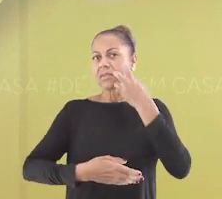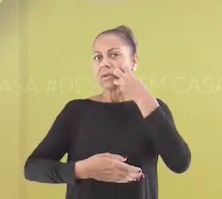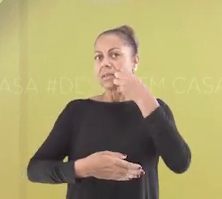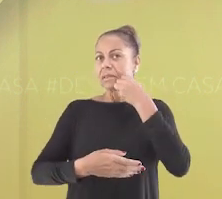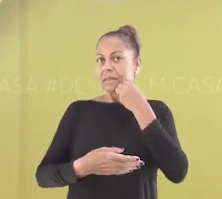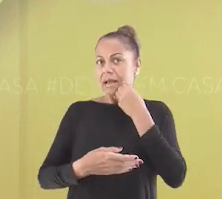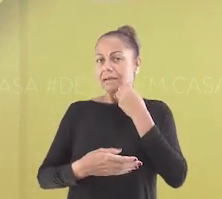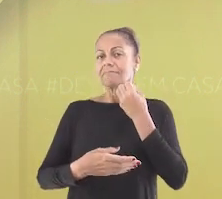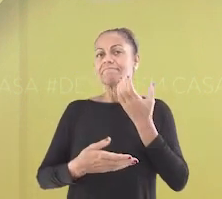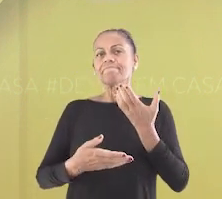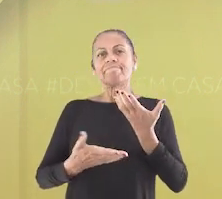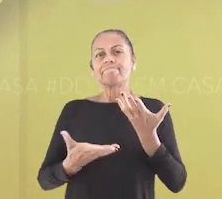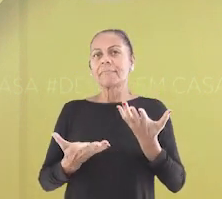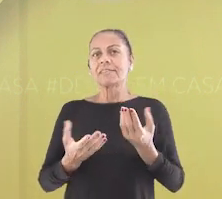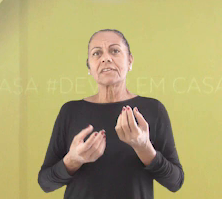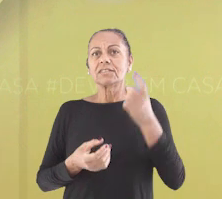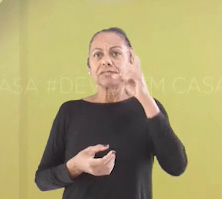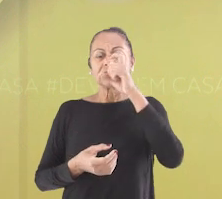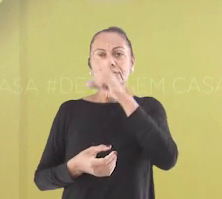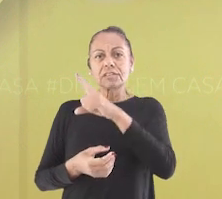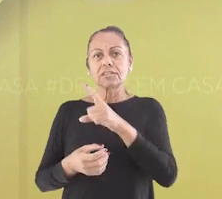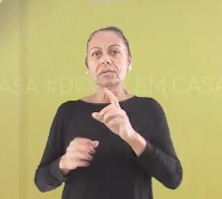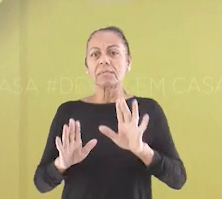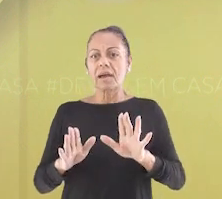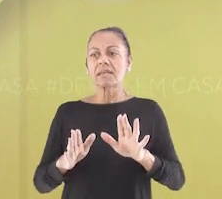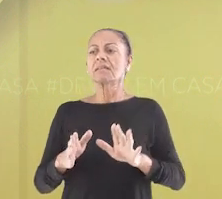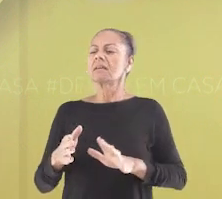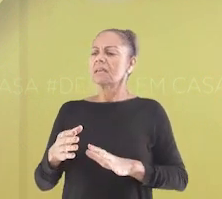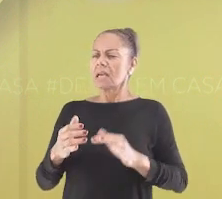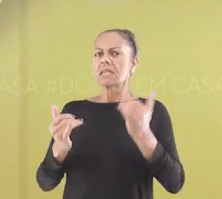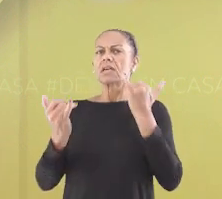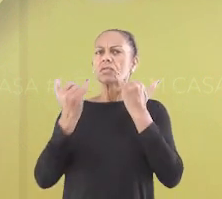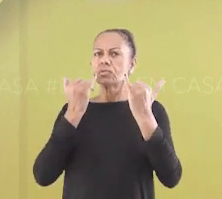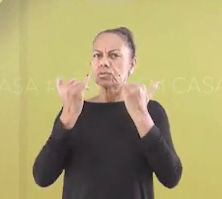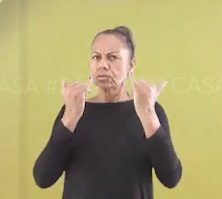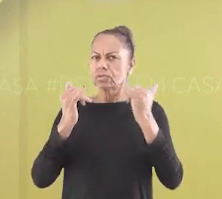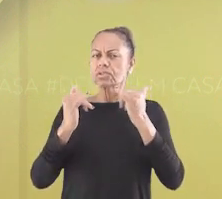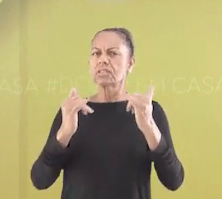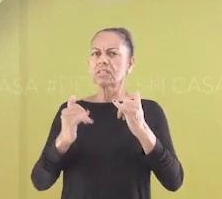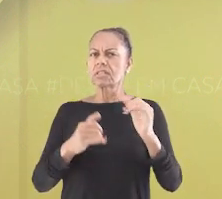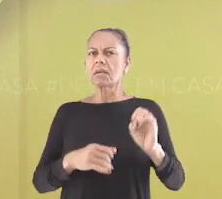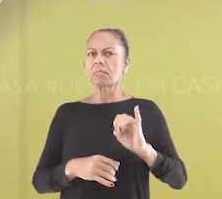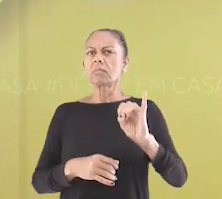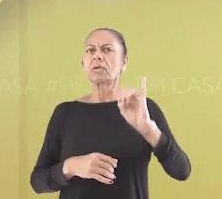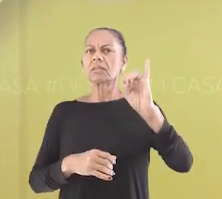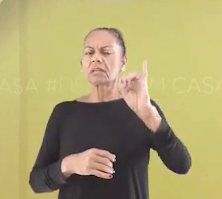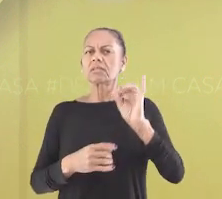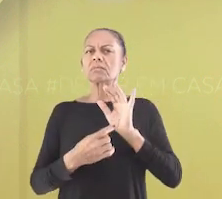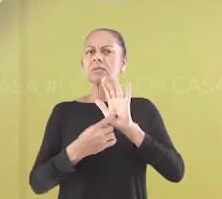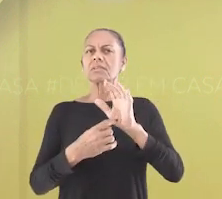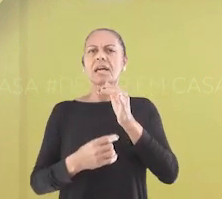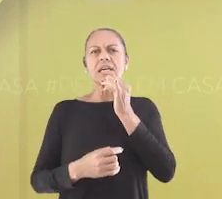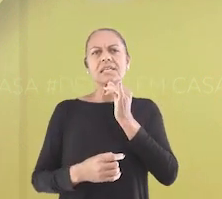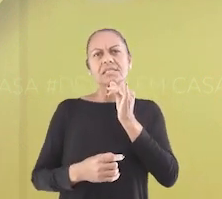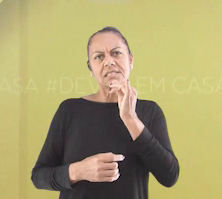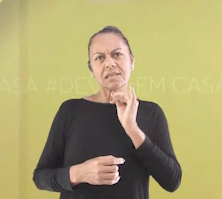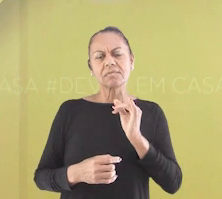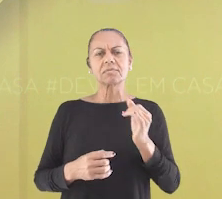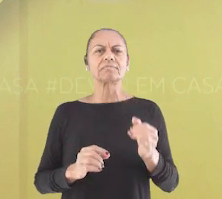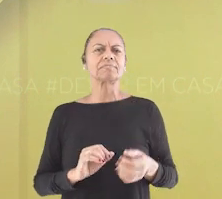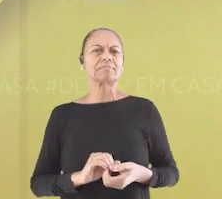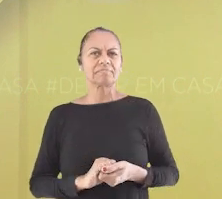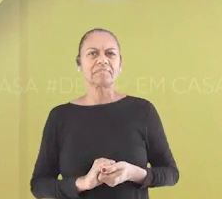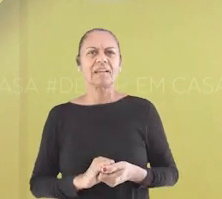preciso para tal gesto. Que essa matéria sirva de exemplo para que muitas pessoas possam dar um novo lar a uma criança. Abraços,